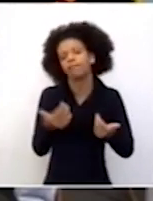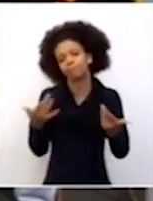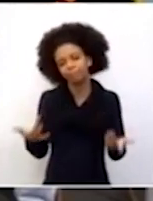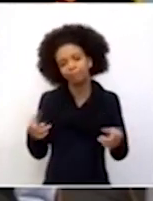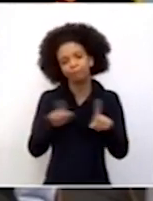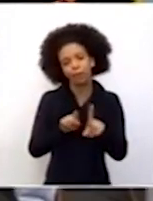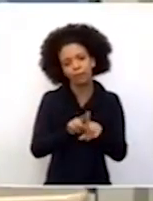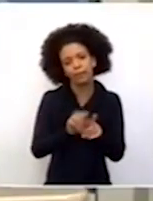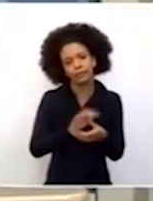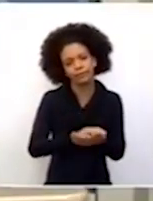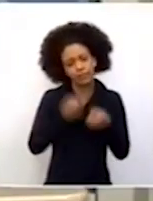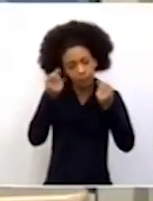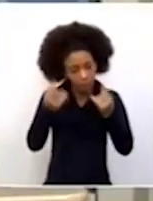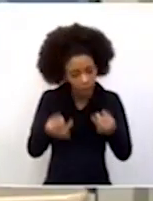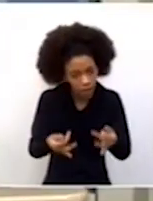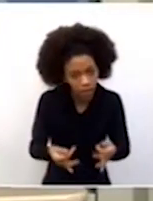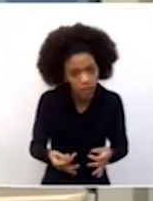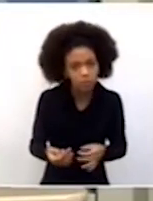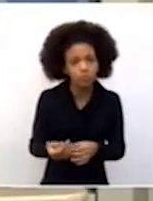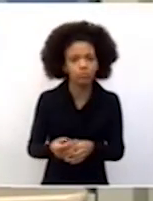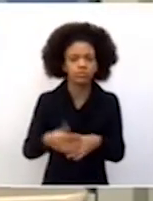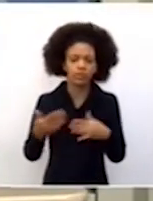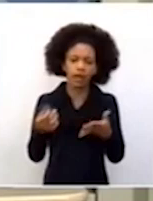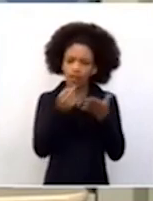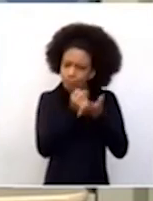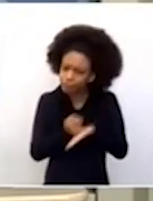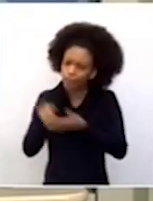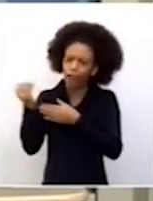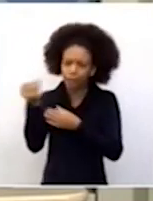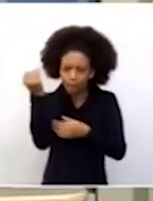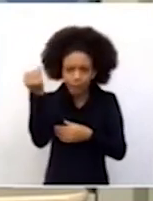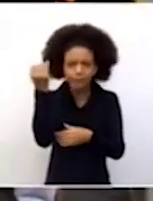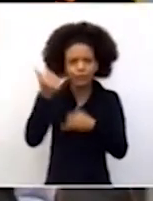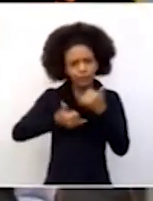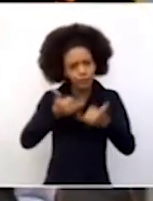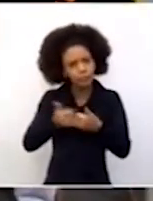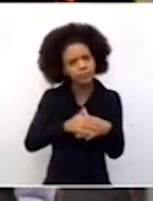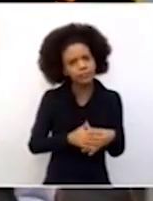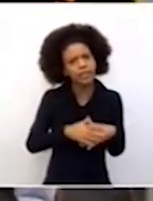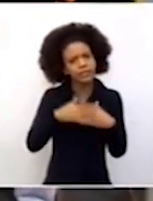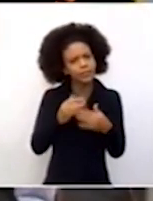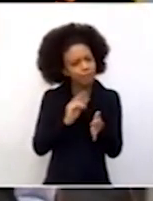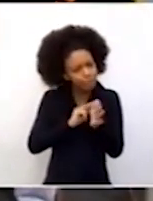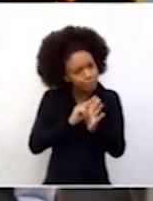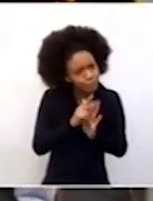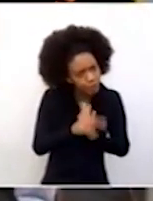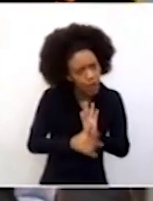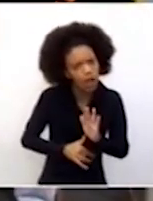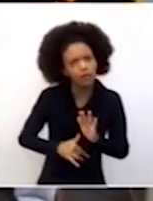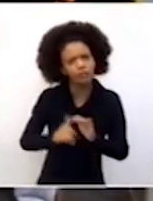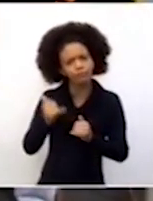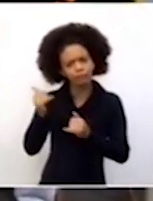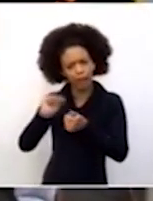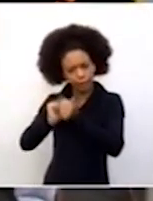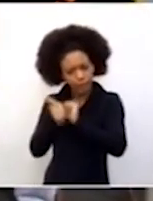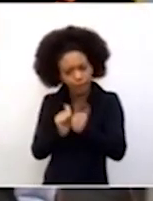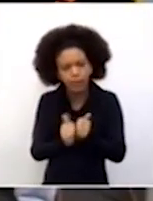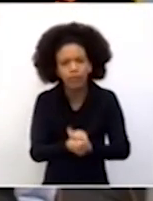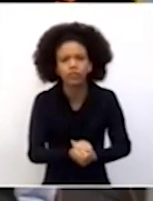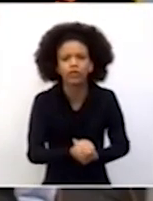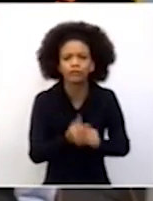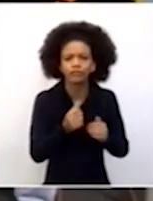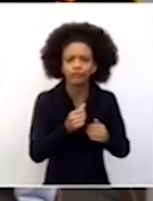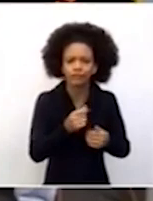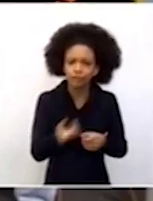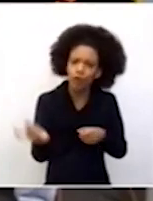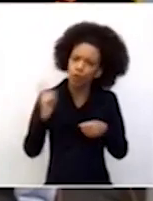também, contando as origens disso. O resgate é importante, né? Tá vendo como muitos elementos aí foram suscitados, né, no